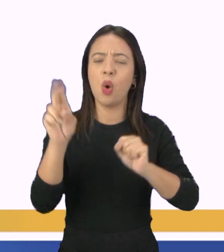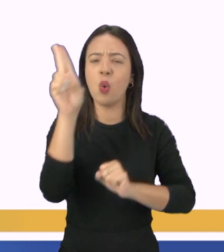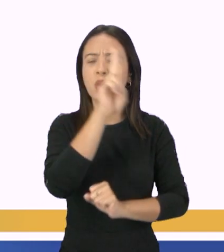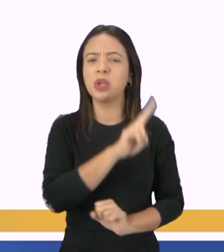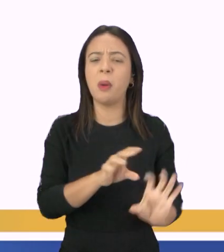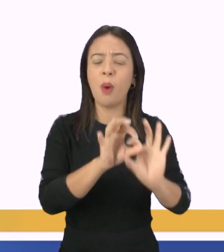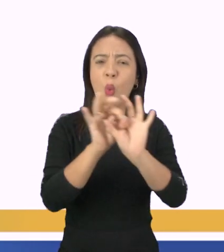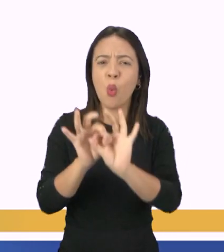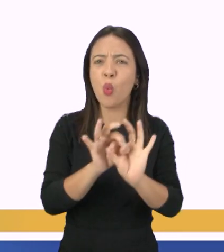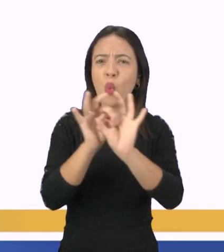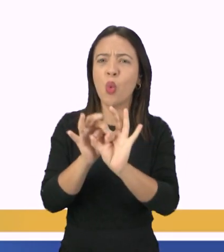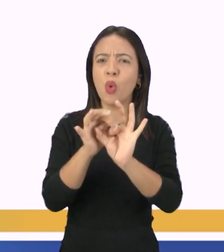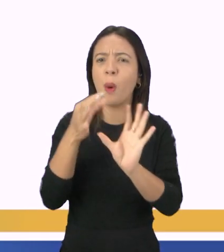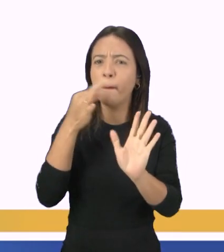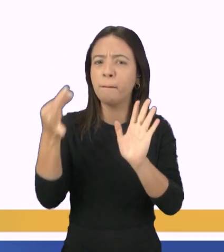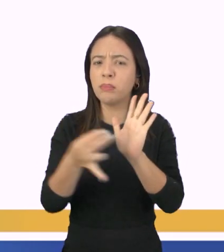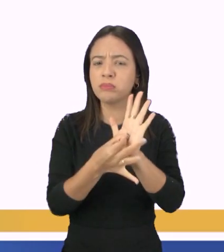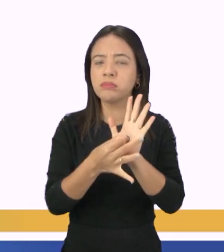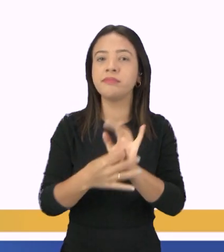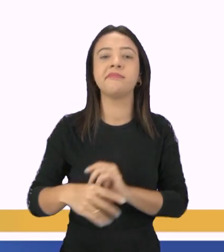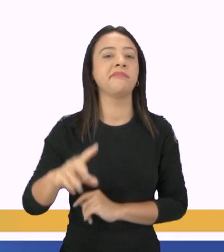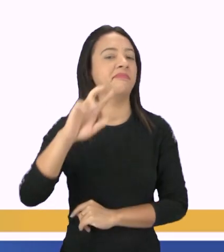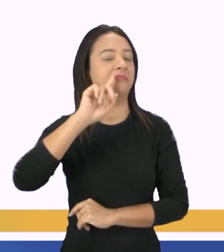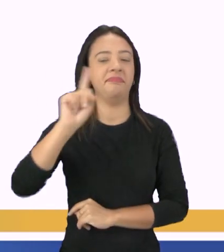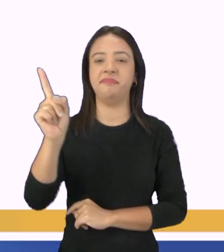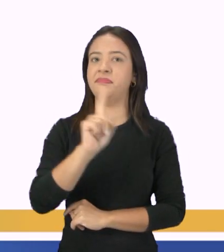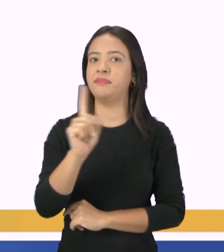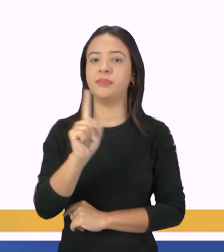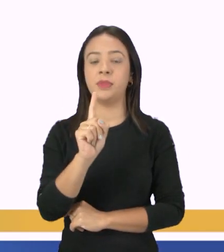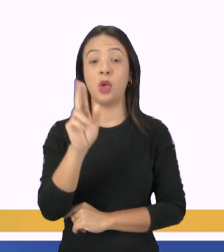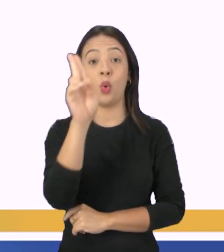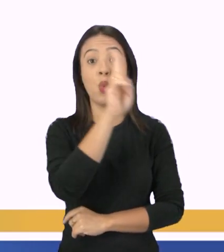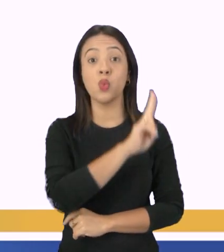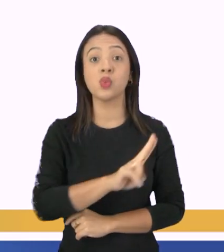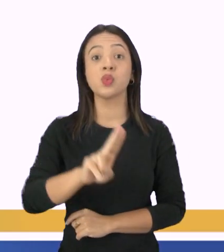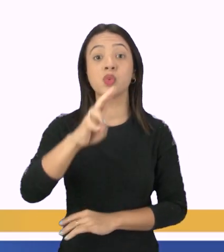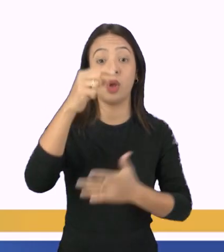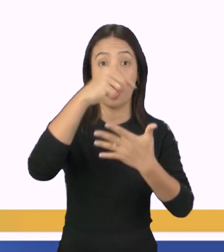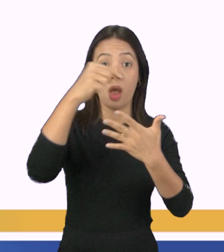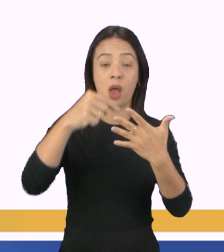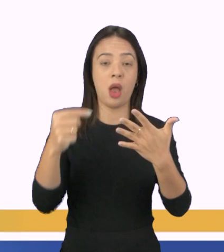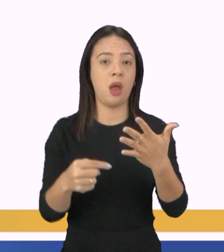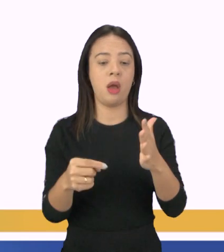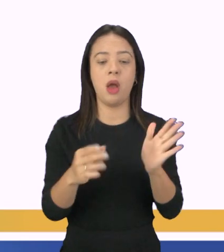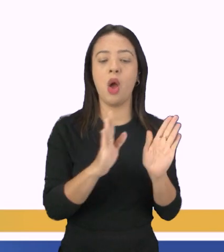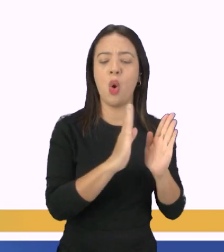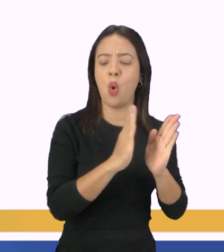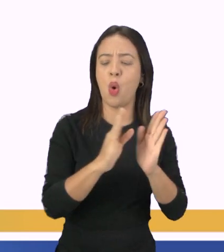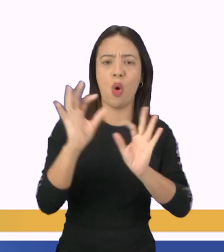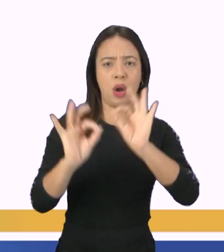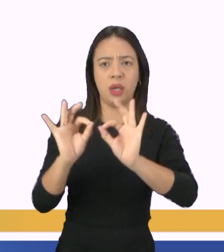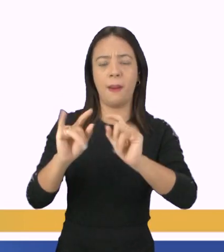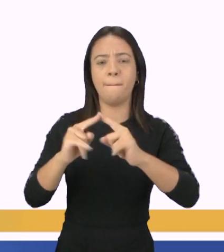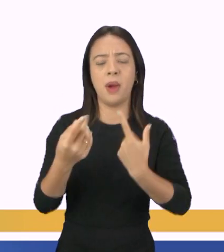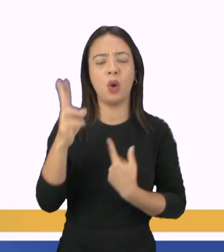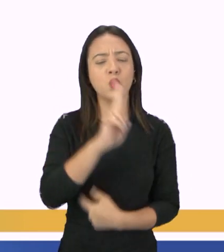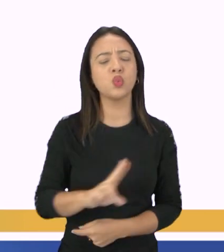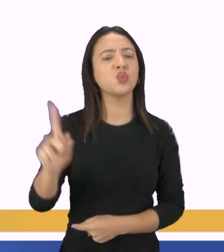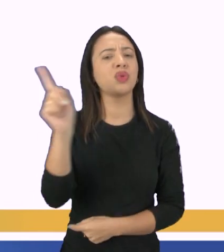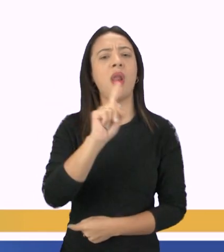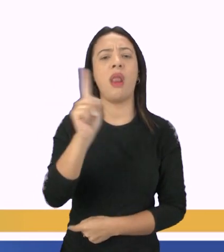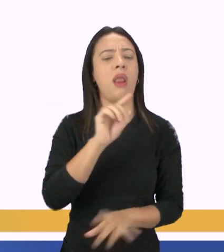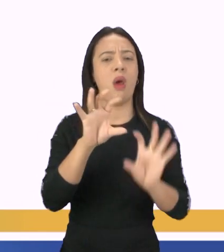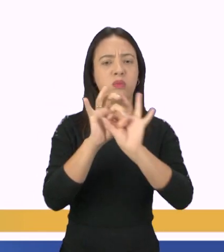argumentos? Não. Eles são colocados lado a lado, sem o auxílio de conectivos. São os pontos que unem